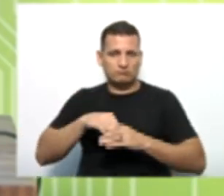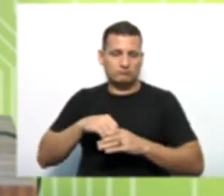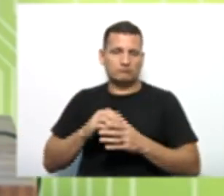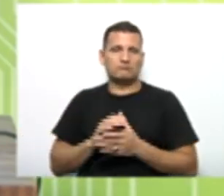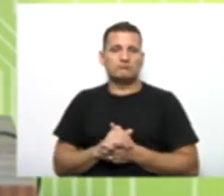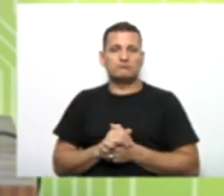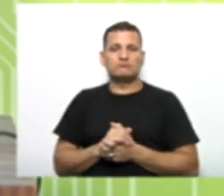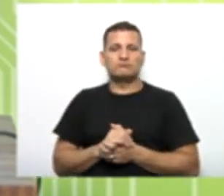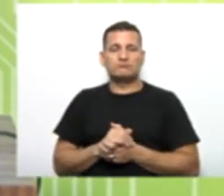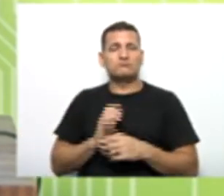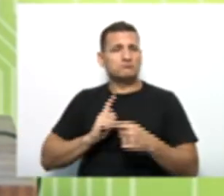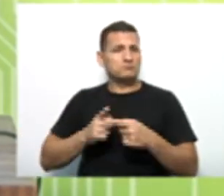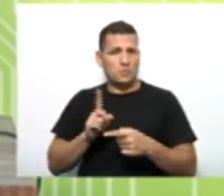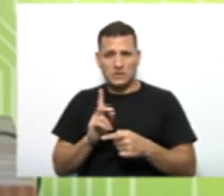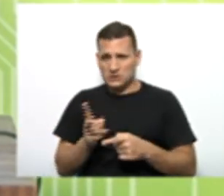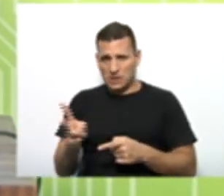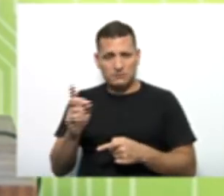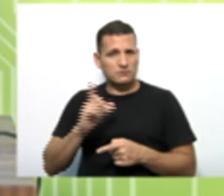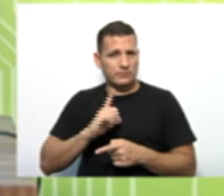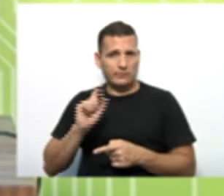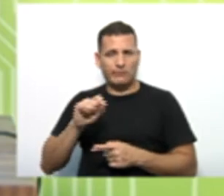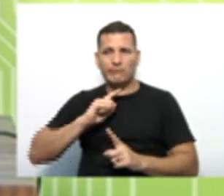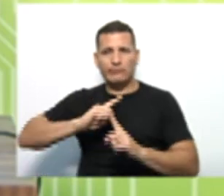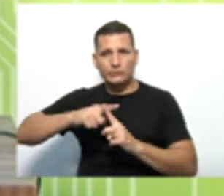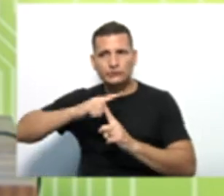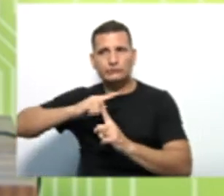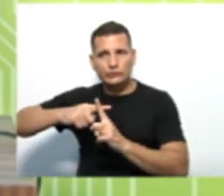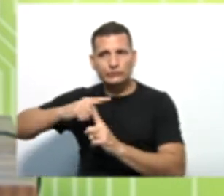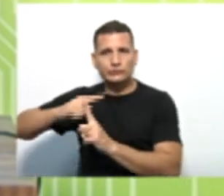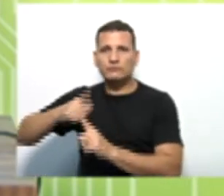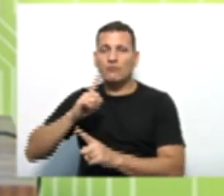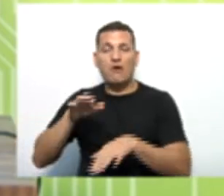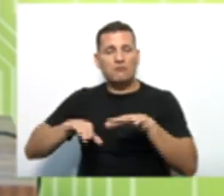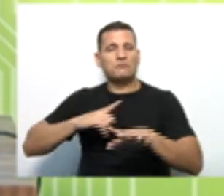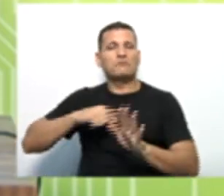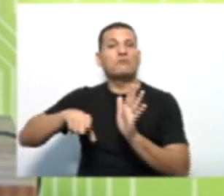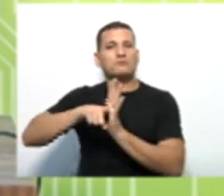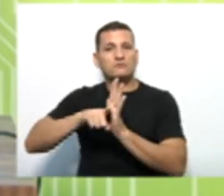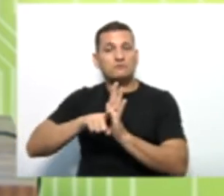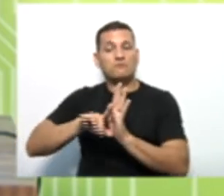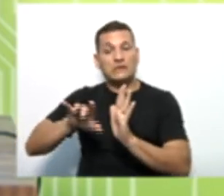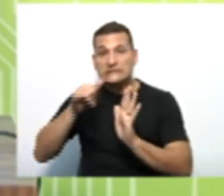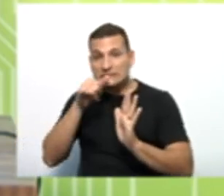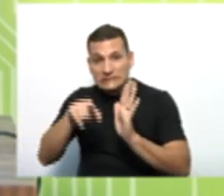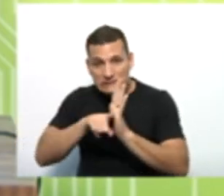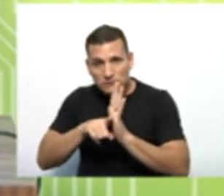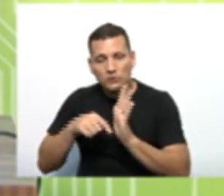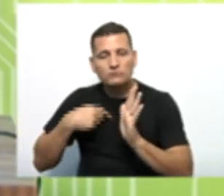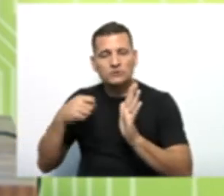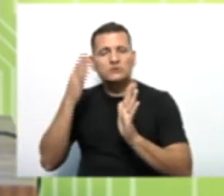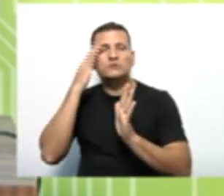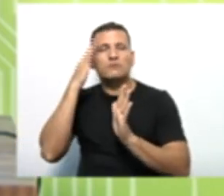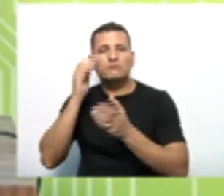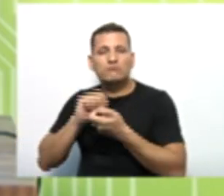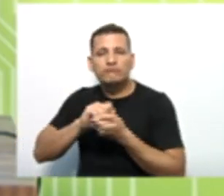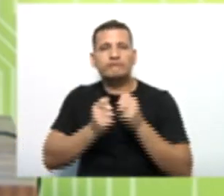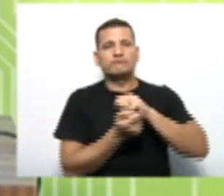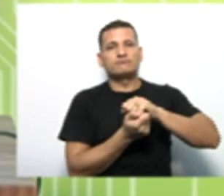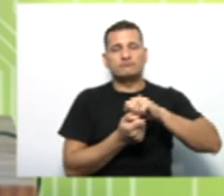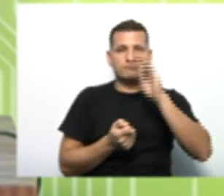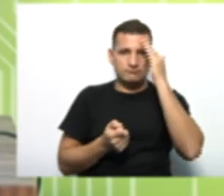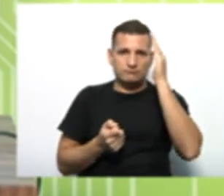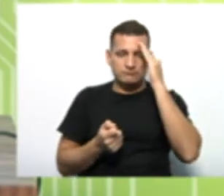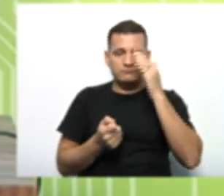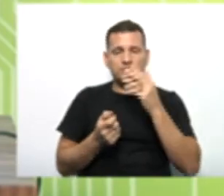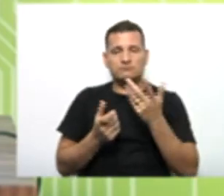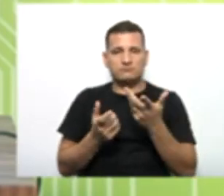favoráveis. Por isso, é de extrema importância que eu possa saber agir de maneira adequada nas situações em que